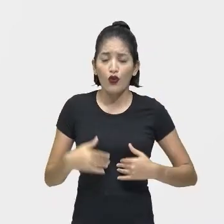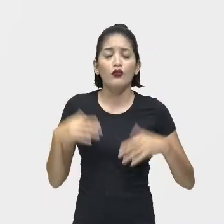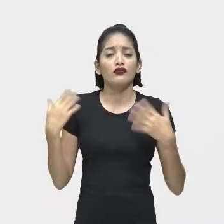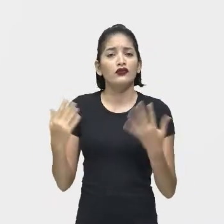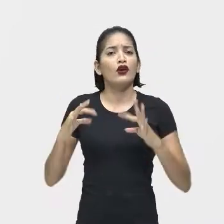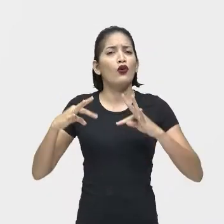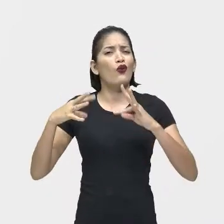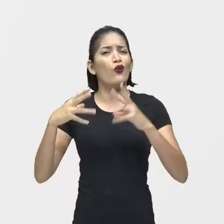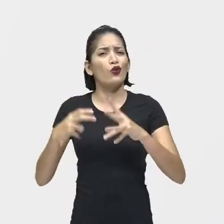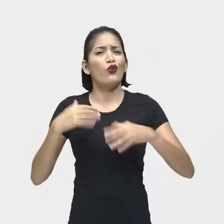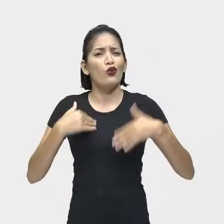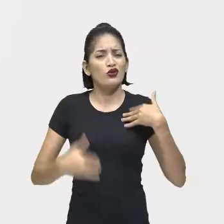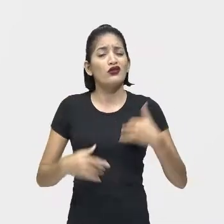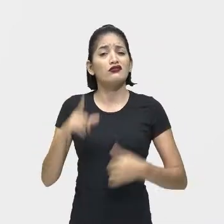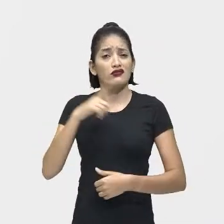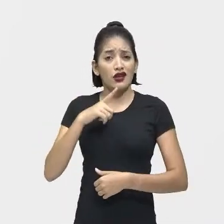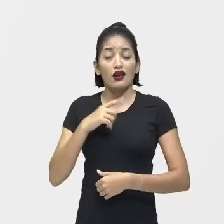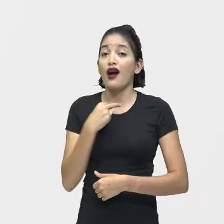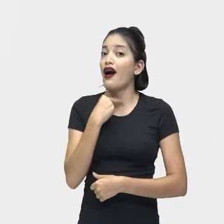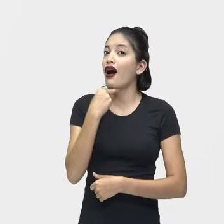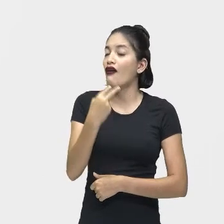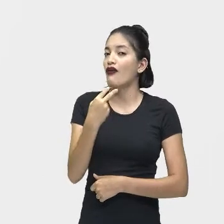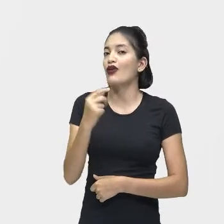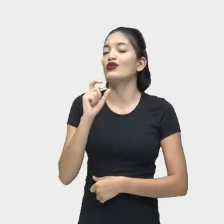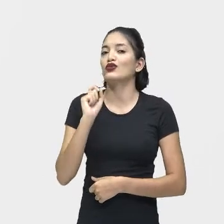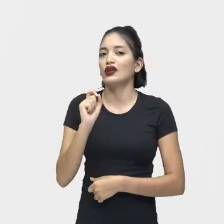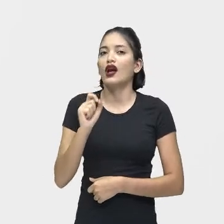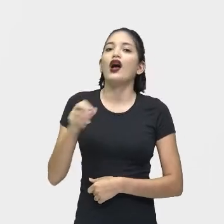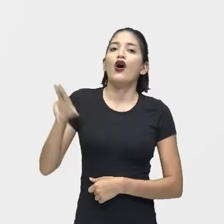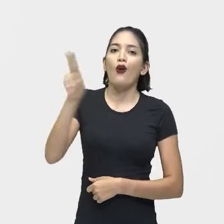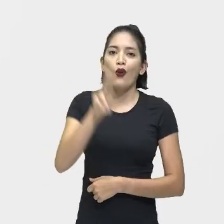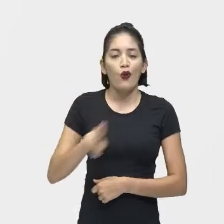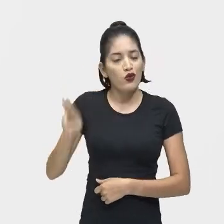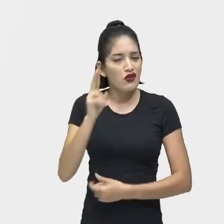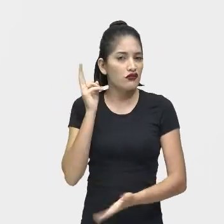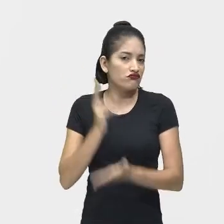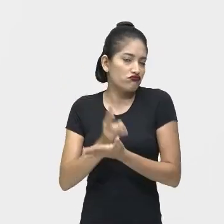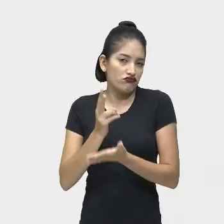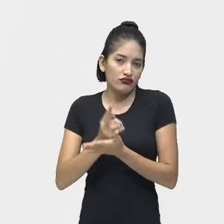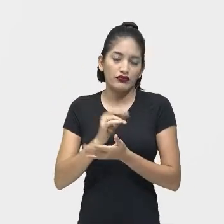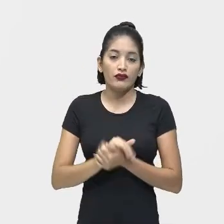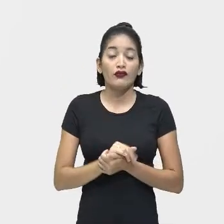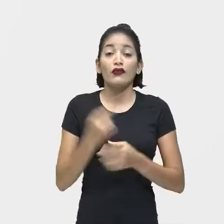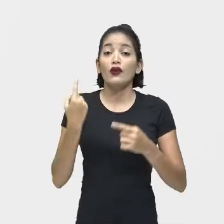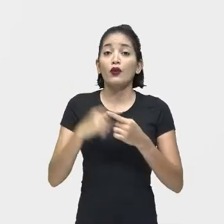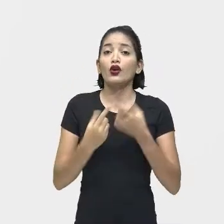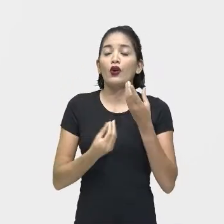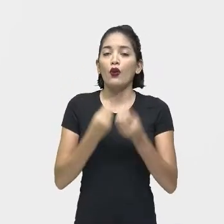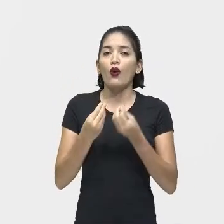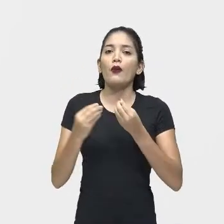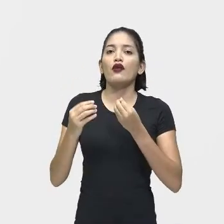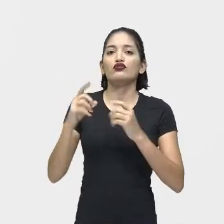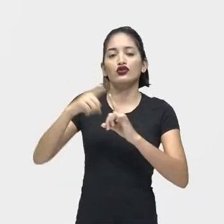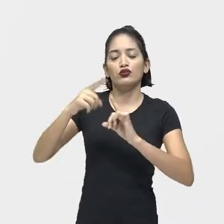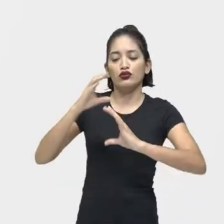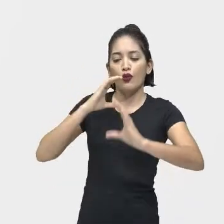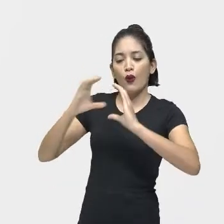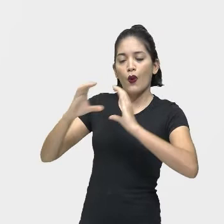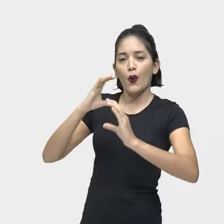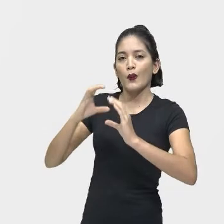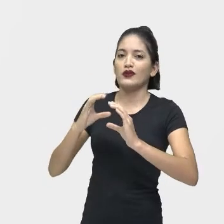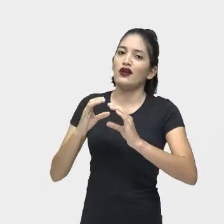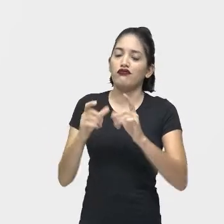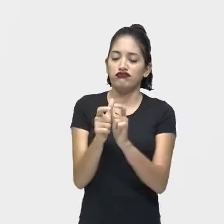o corpo produz, a voz é a maior, é a mais utilizada, pois é a forma de comunicação da maioria